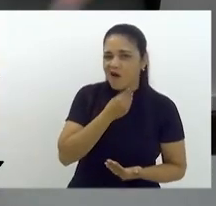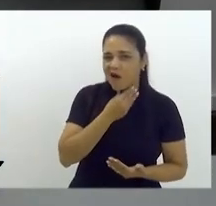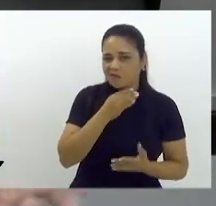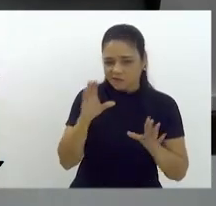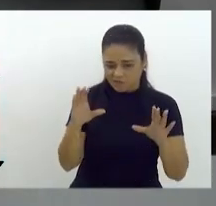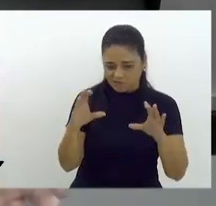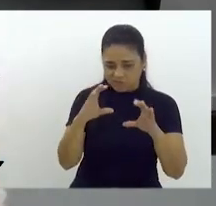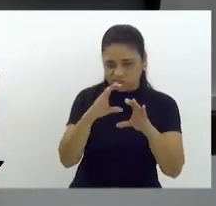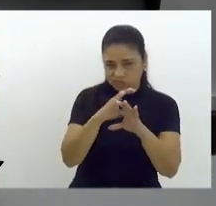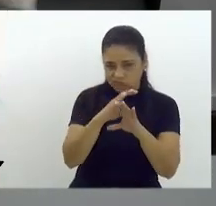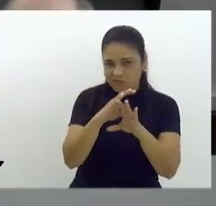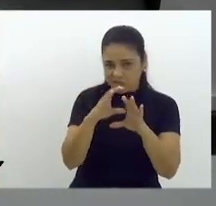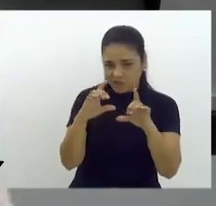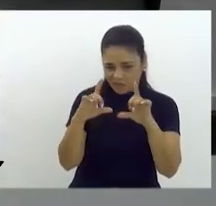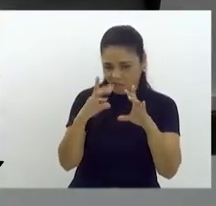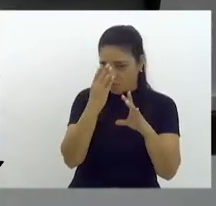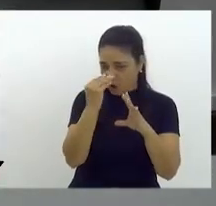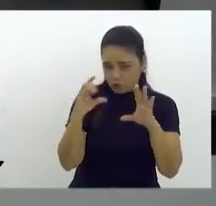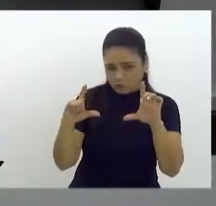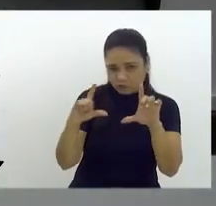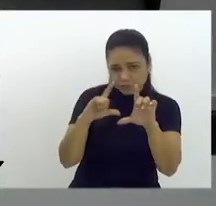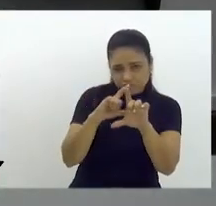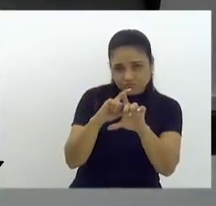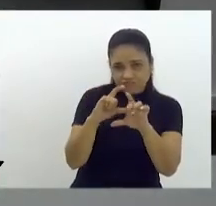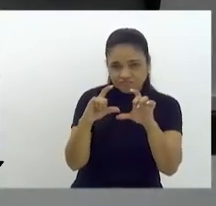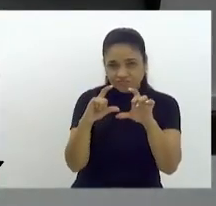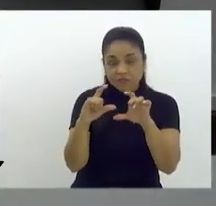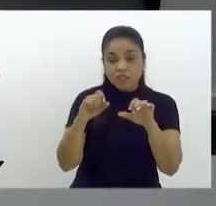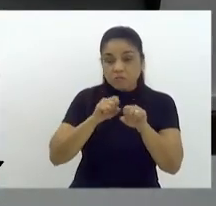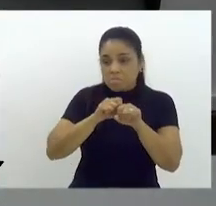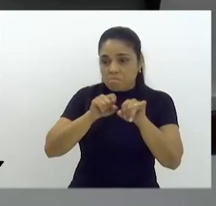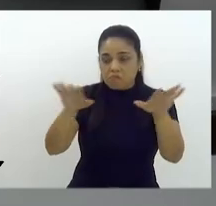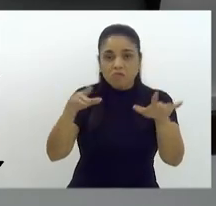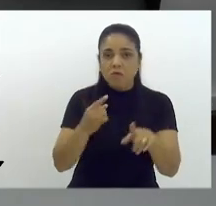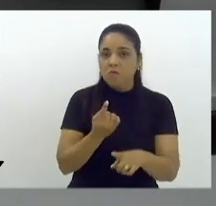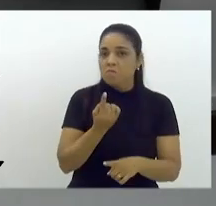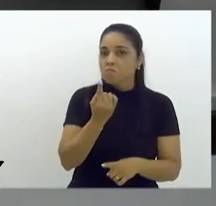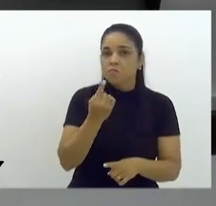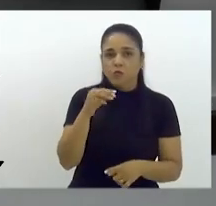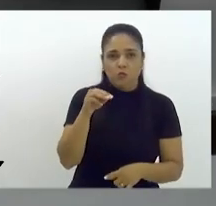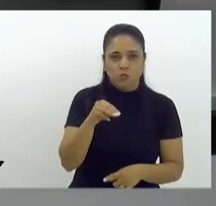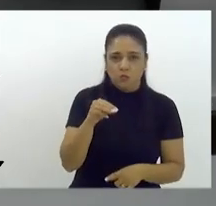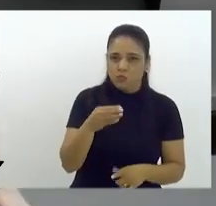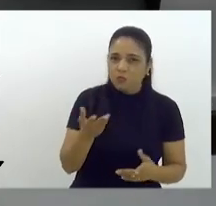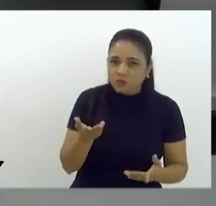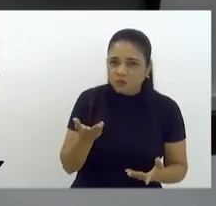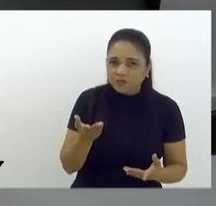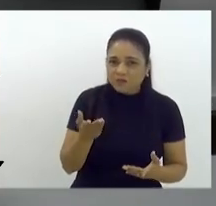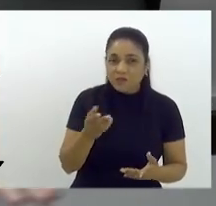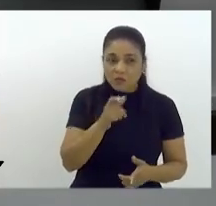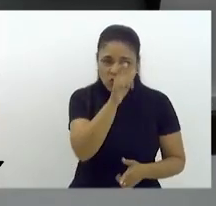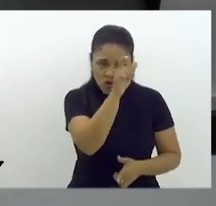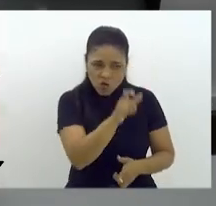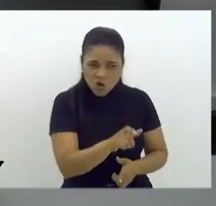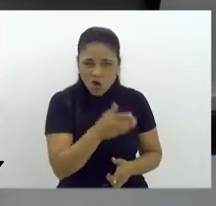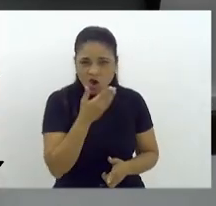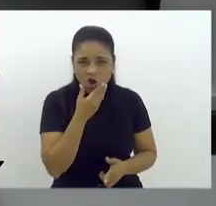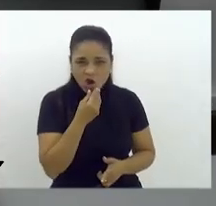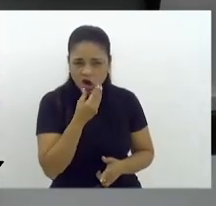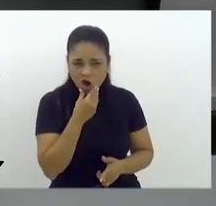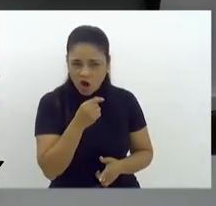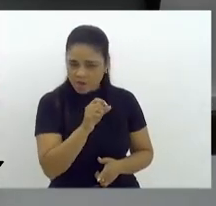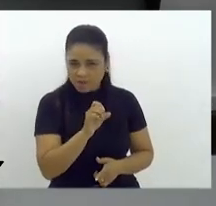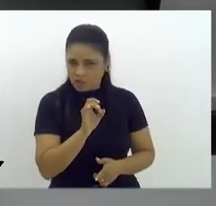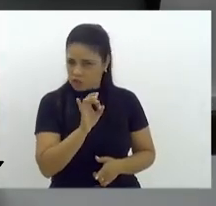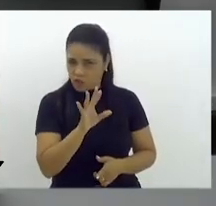montadas ou realmente autênticas e foram espalhadas em minutos é esse sujeito quer dizer eu não tô falando